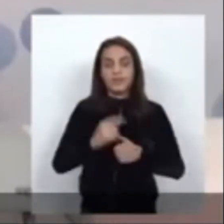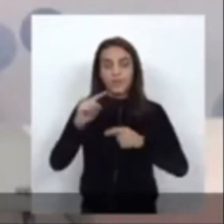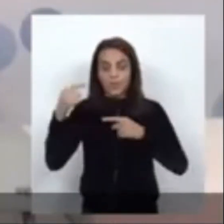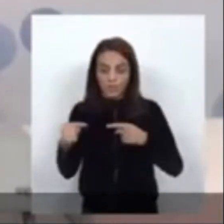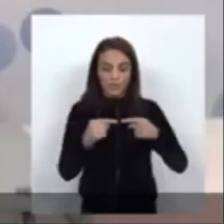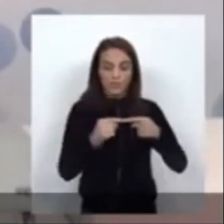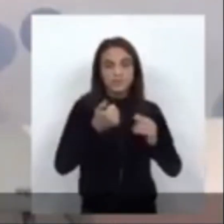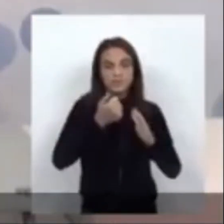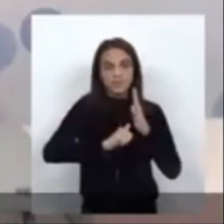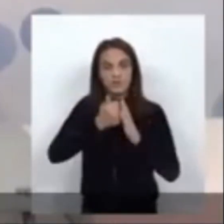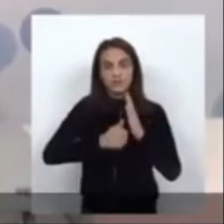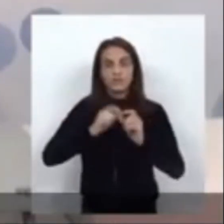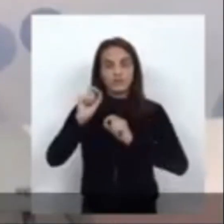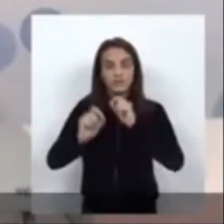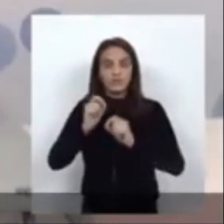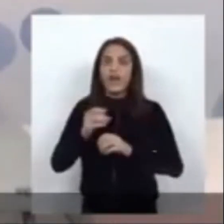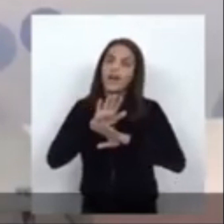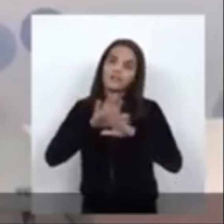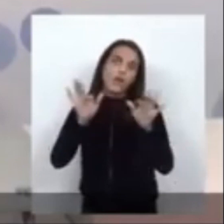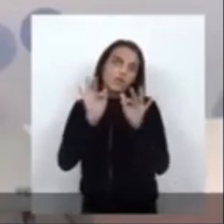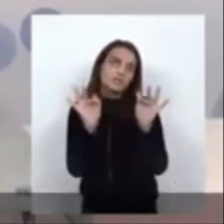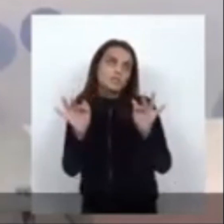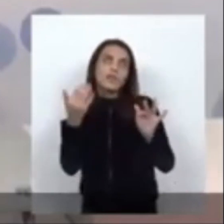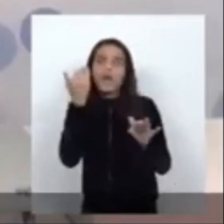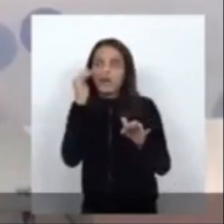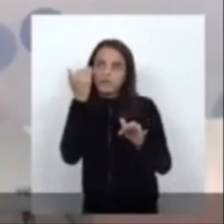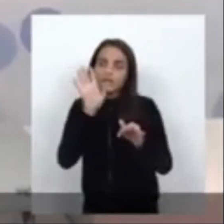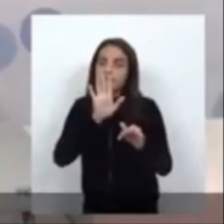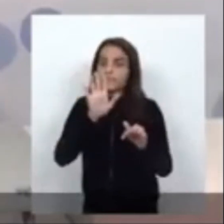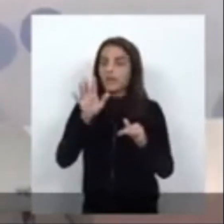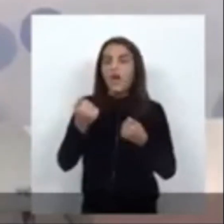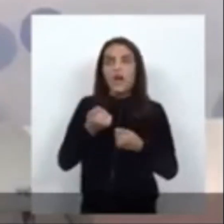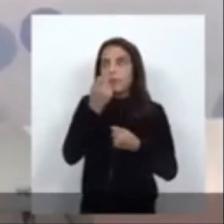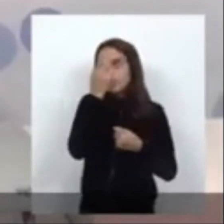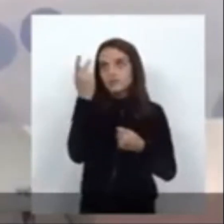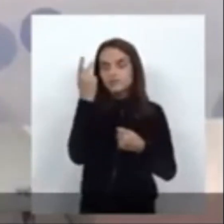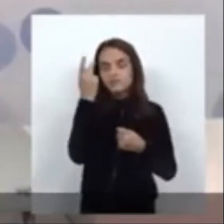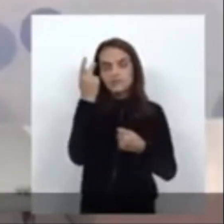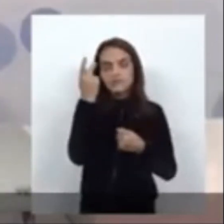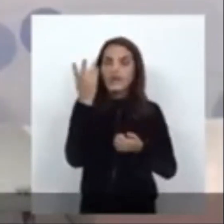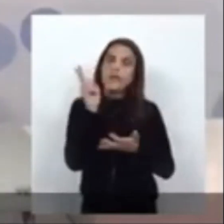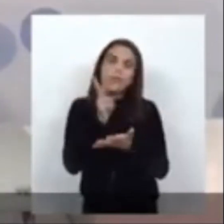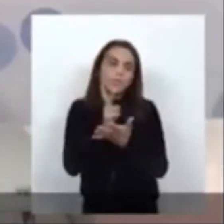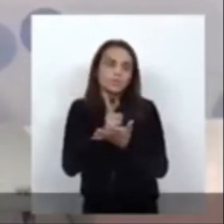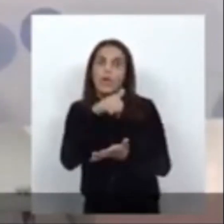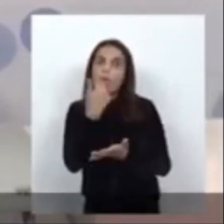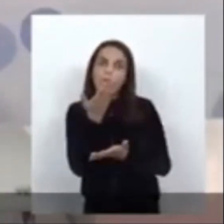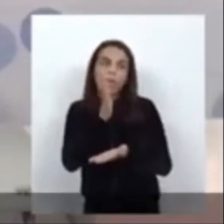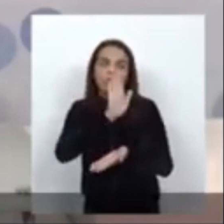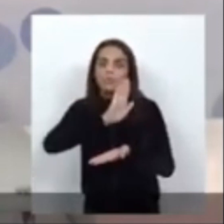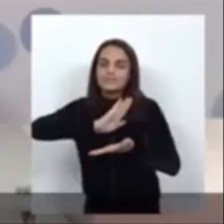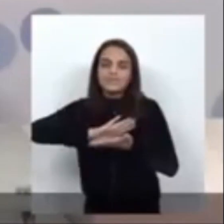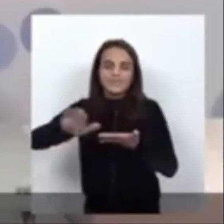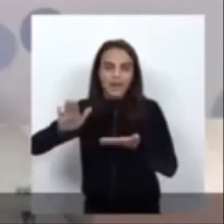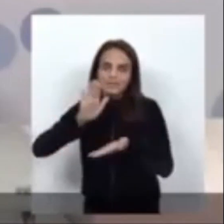objetivo da avaliação não é simplesmente entender se alguém continua ou sai do programa,